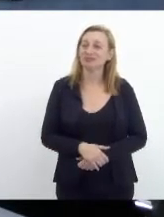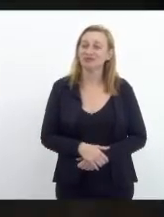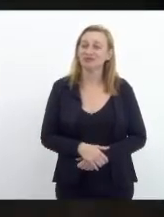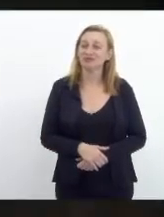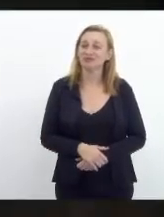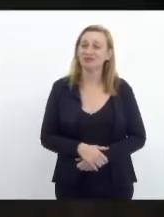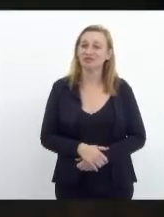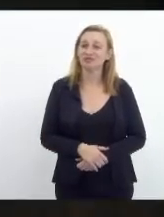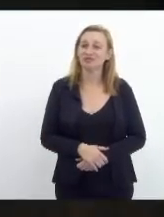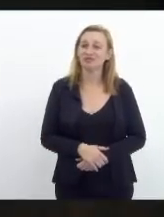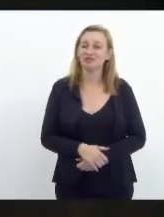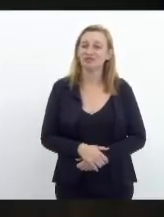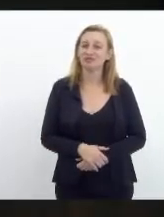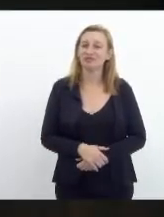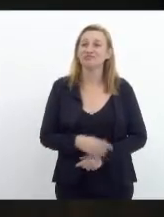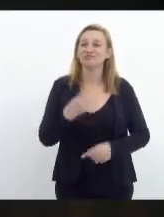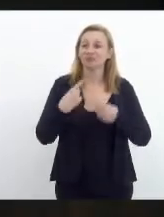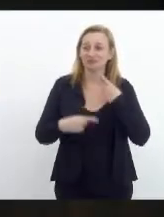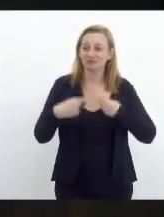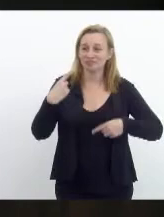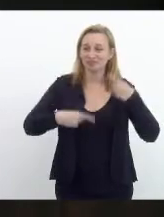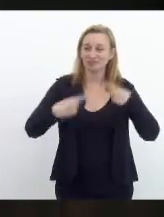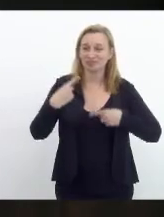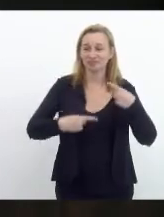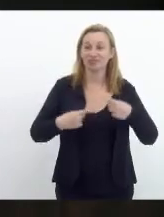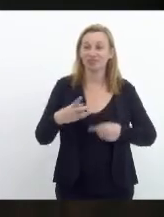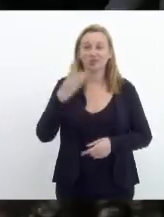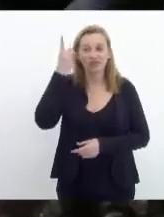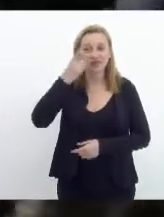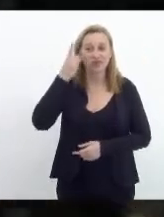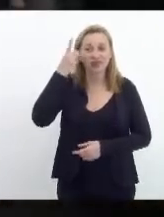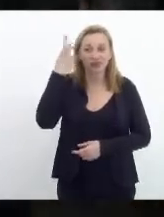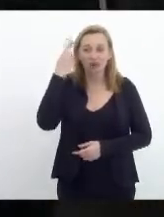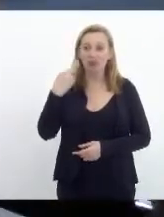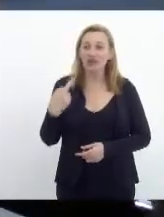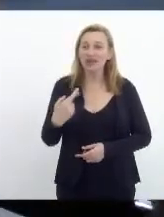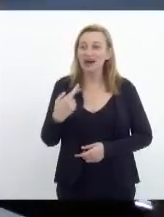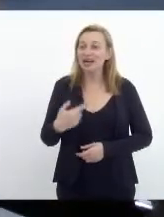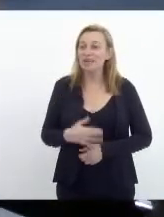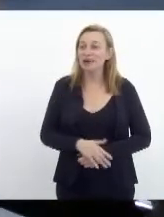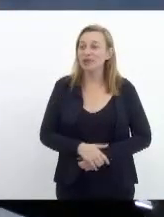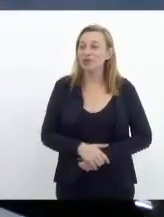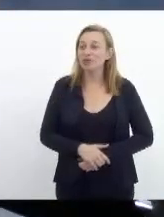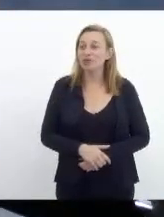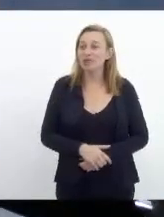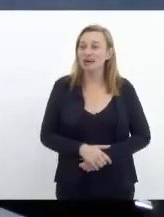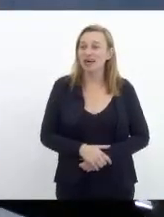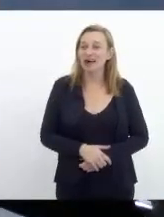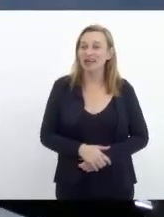Obrigado. Com os pareceres emitidos em discussão. Para discutir, deputada Renata Souza.